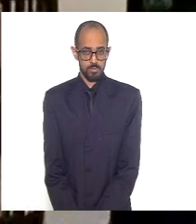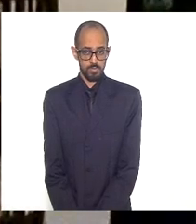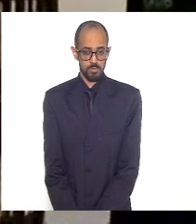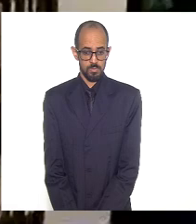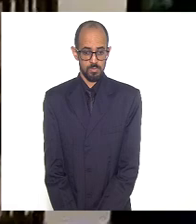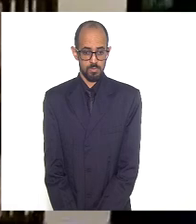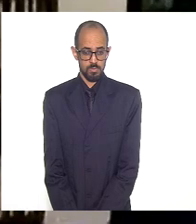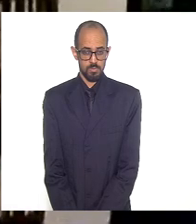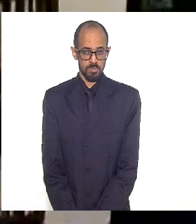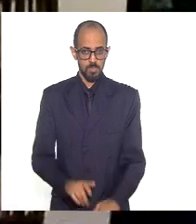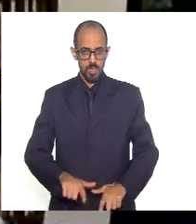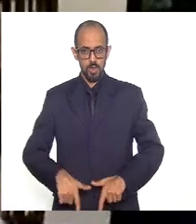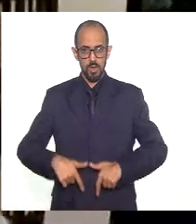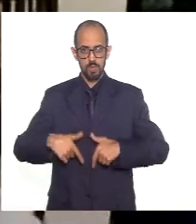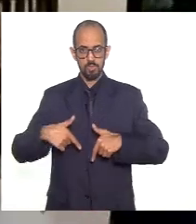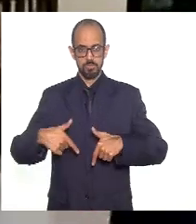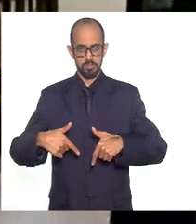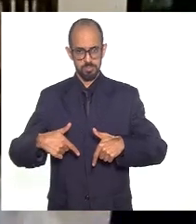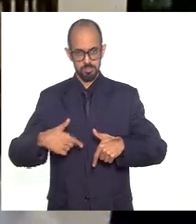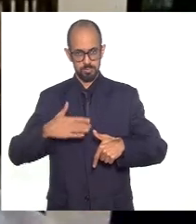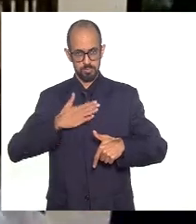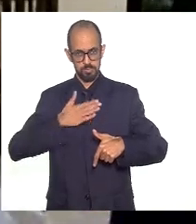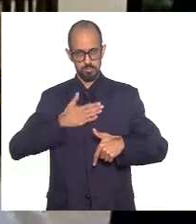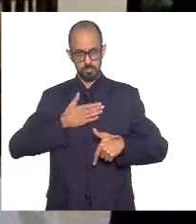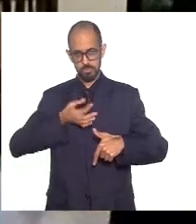tenho defendido